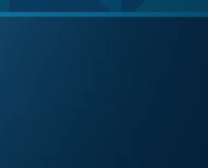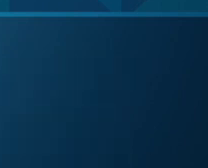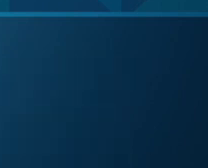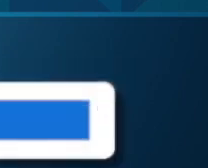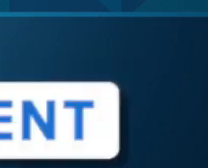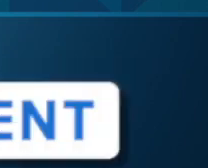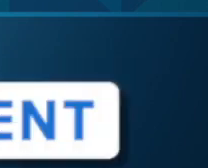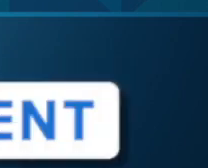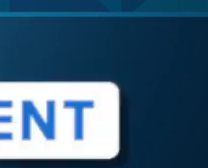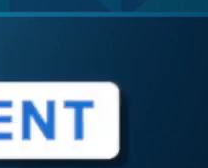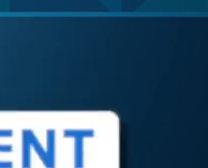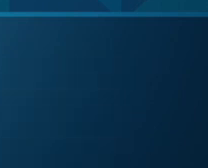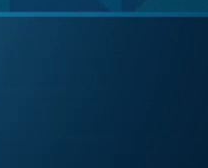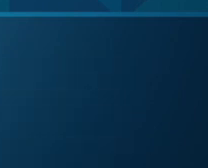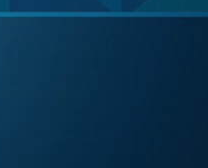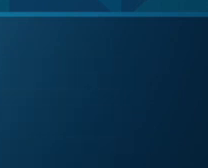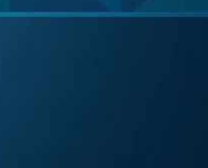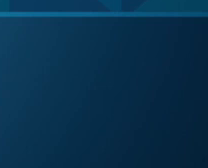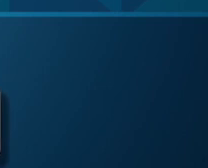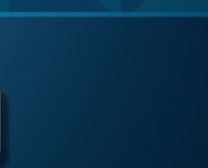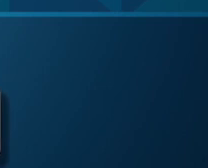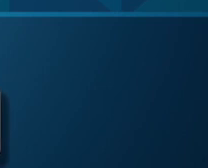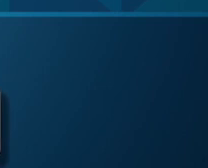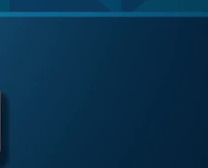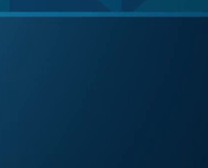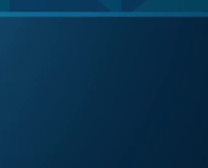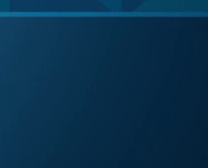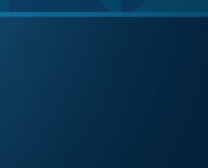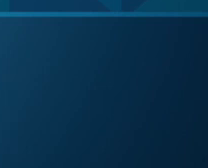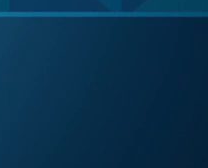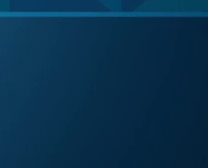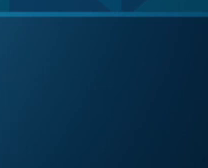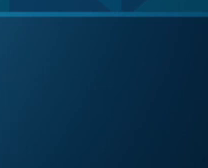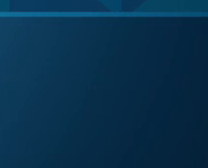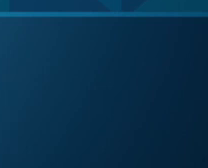notificação. Fo comentário, não fa retutam, ba mídia social Siraceluk.